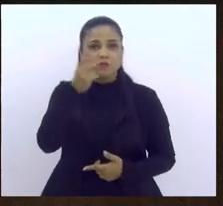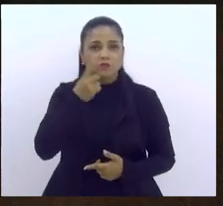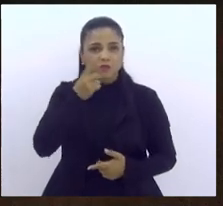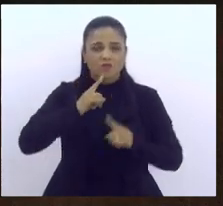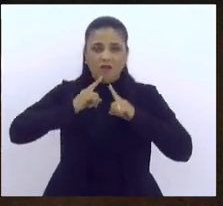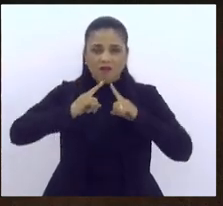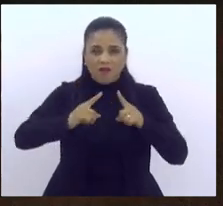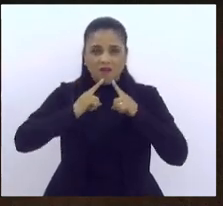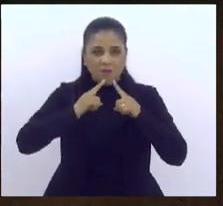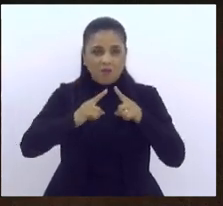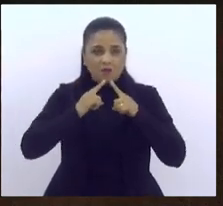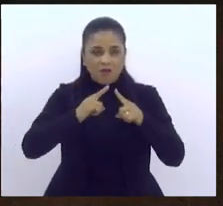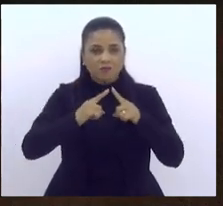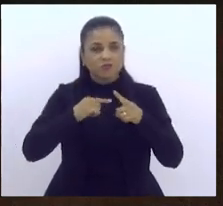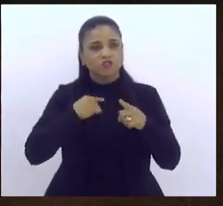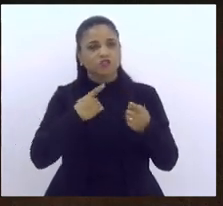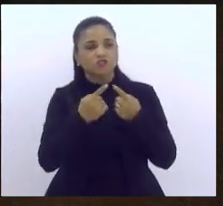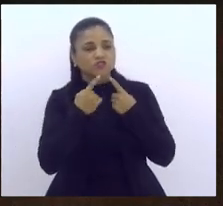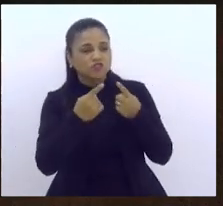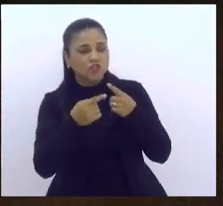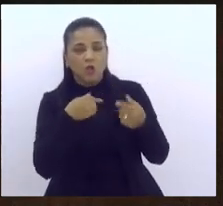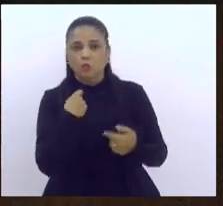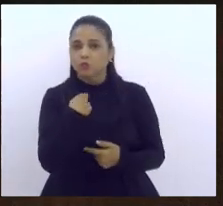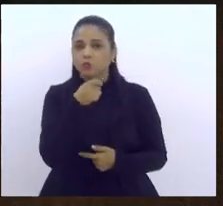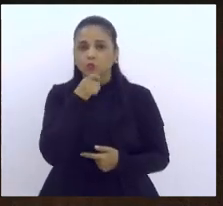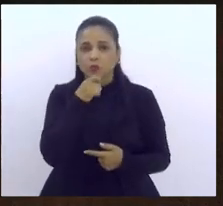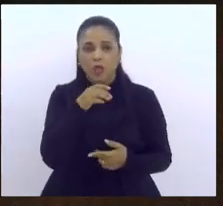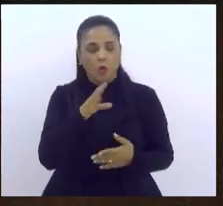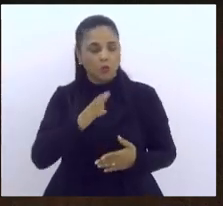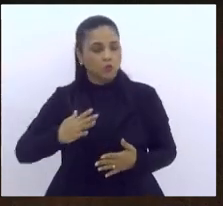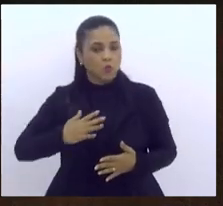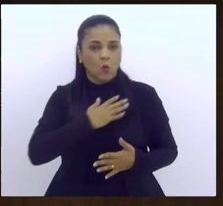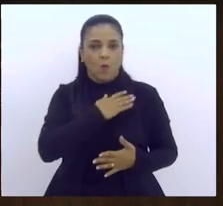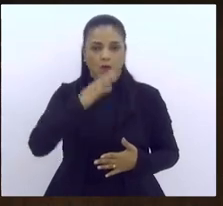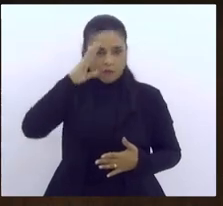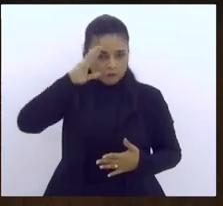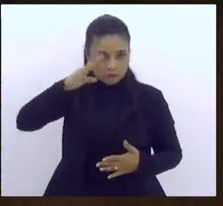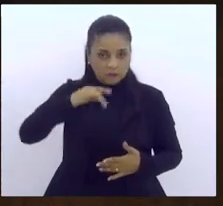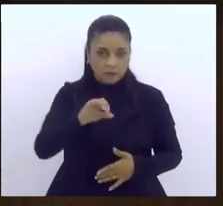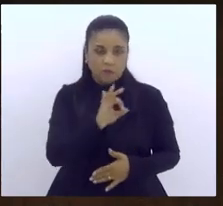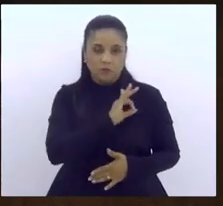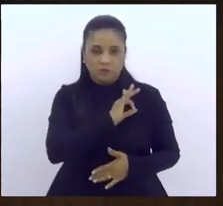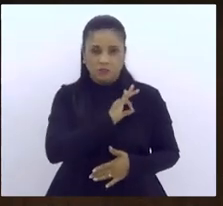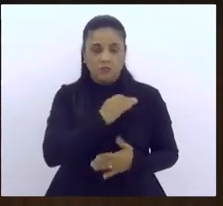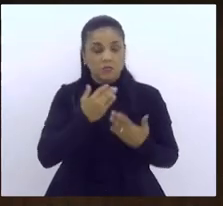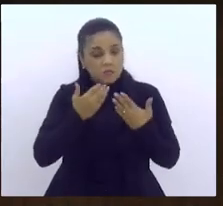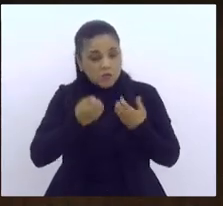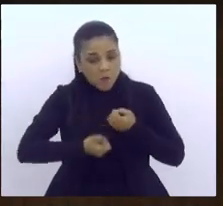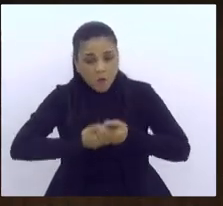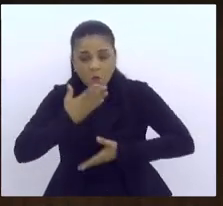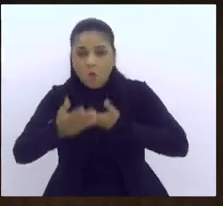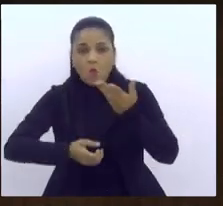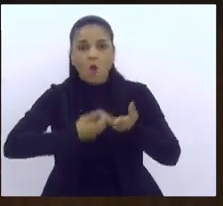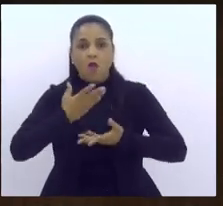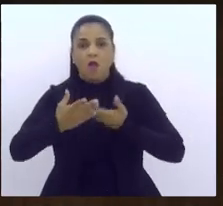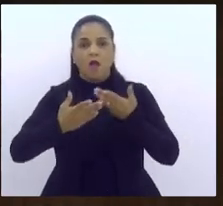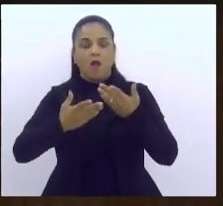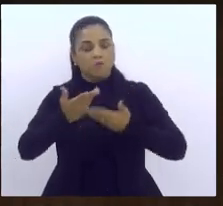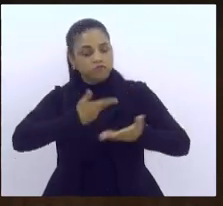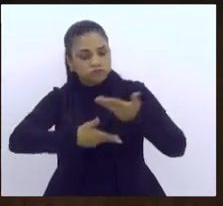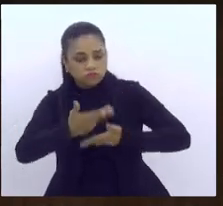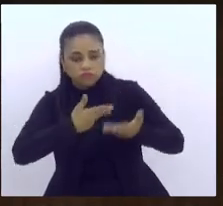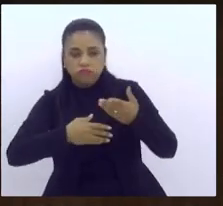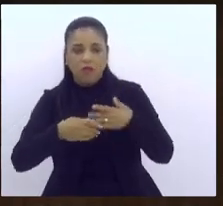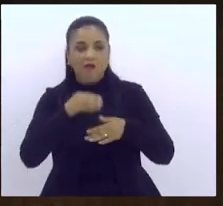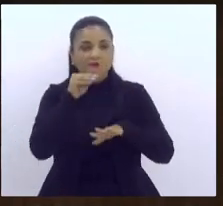reclamando que não conseguem diálogo com os comandos das polícias, que não conseguem explicitar aquilo que estão vendo na ponta da falta de